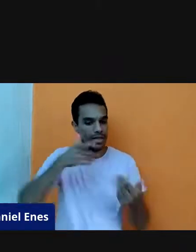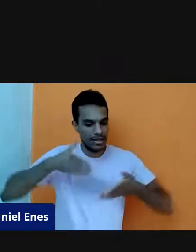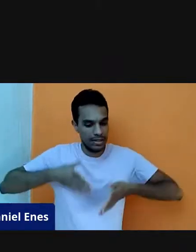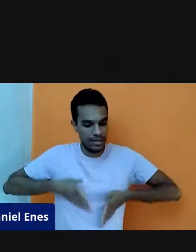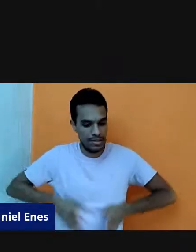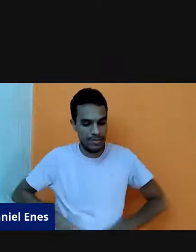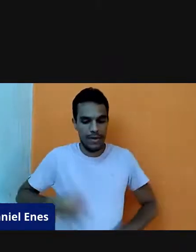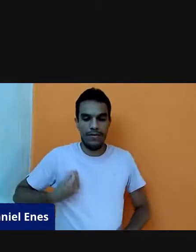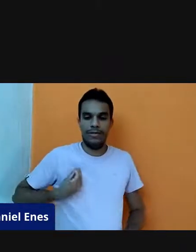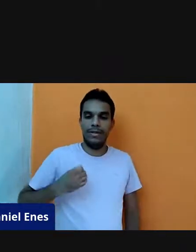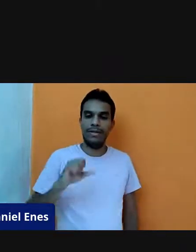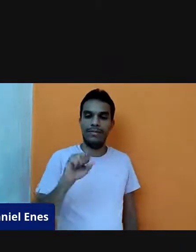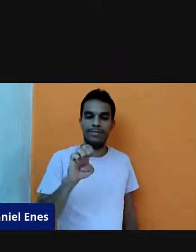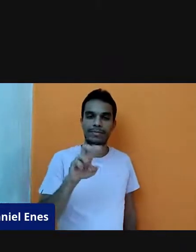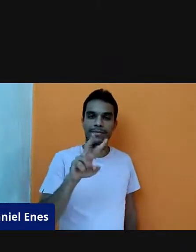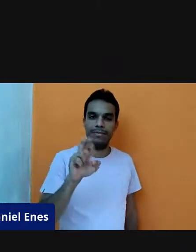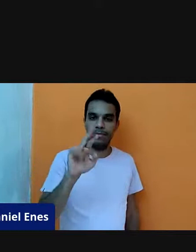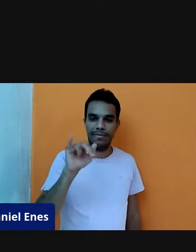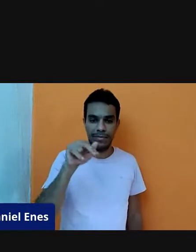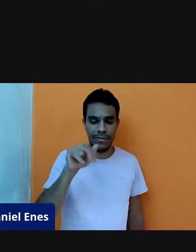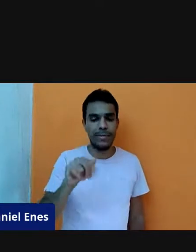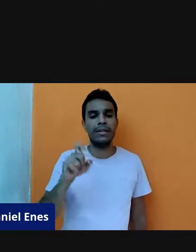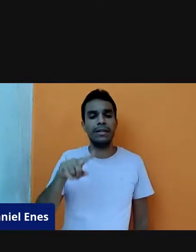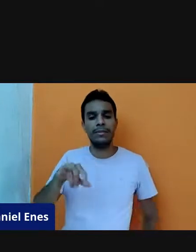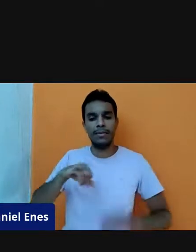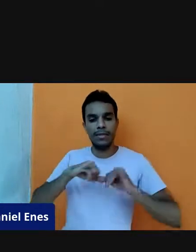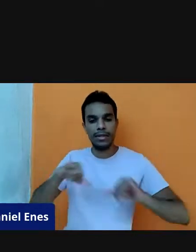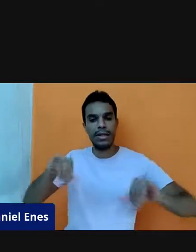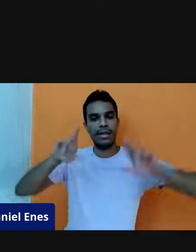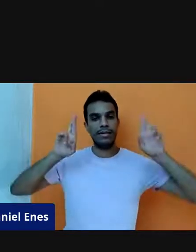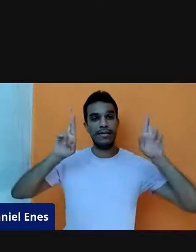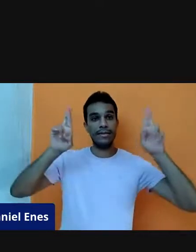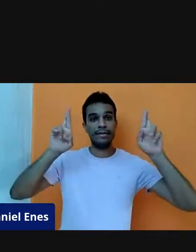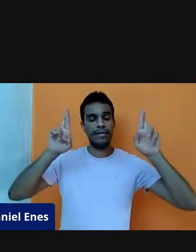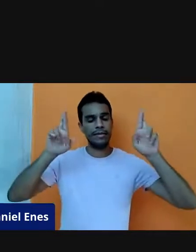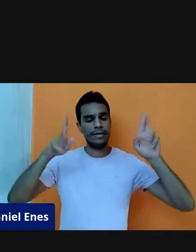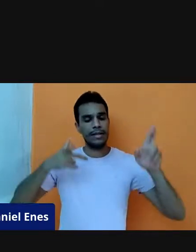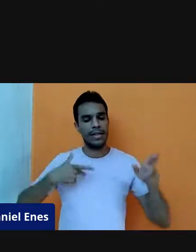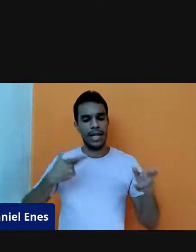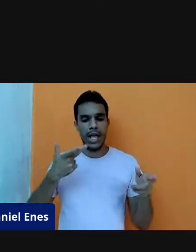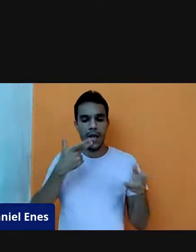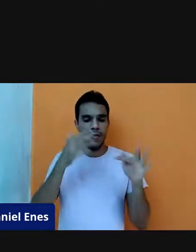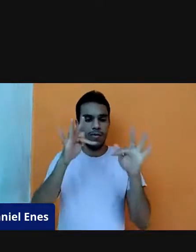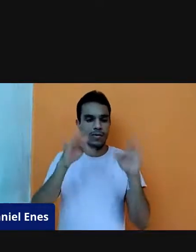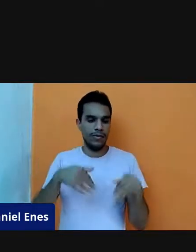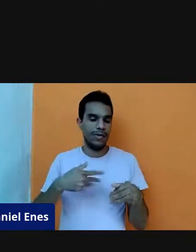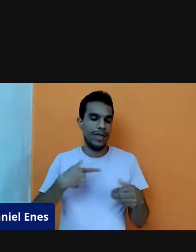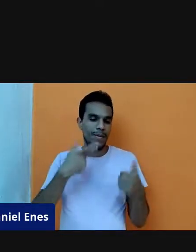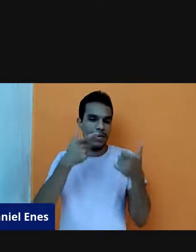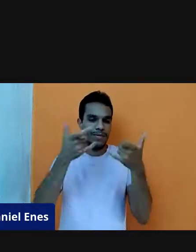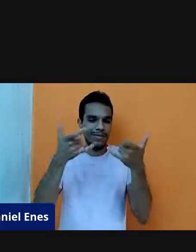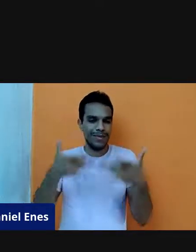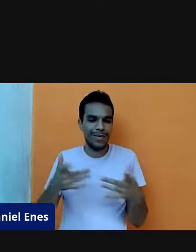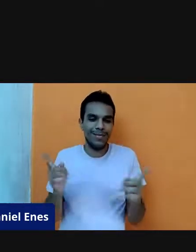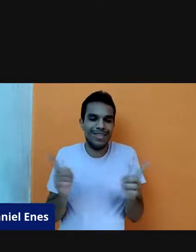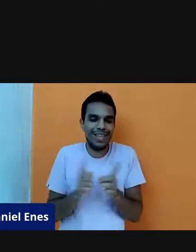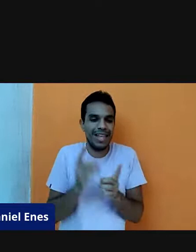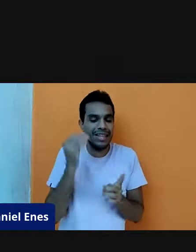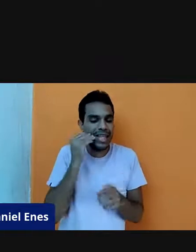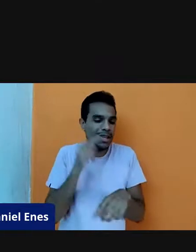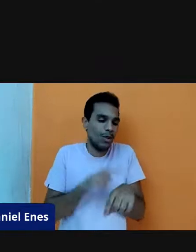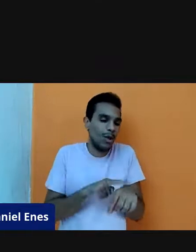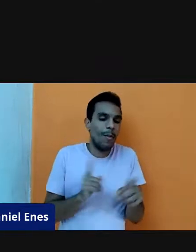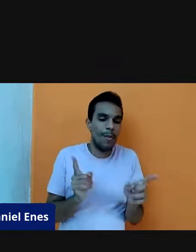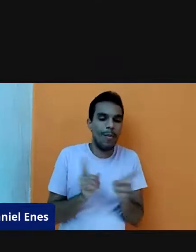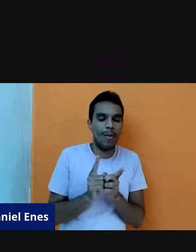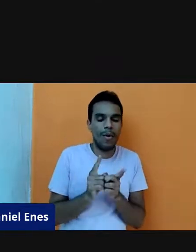é com essa mensagem de esperança, é com esse fio de esperança que eu termino a minha fala, né? Que tem que ser curtinho, porque o tempo é curto,